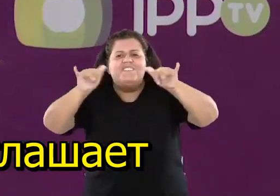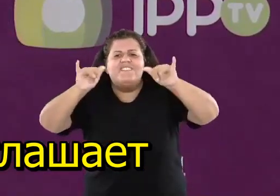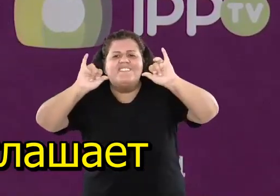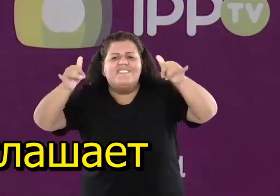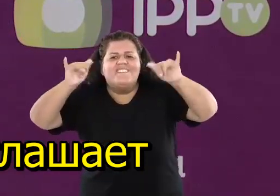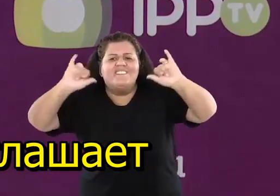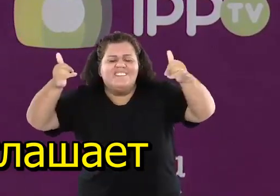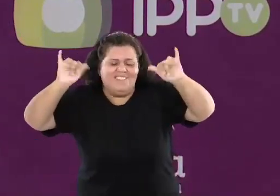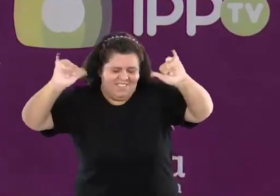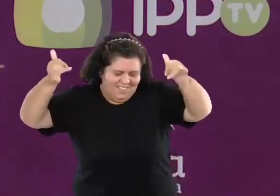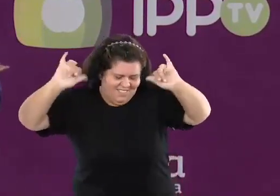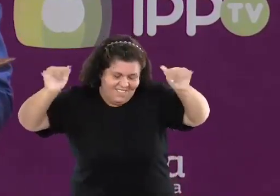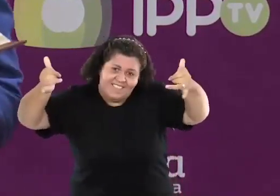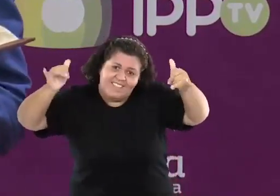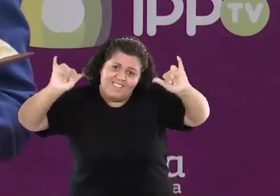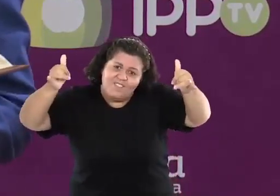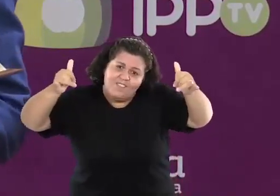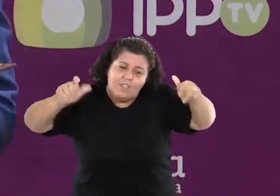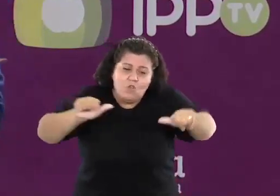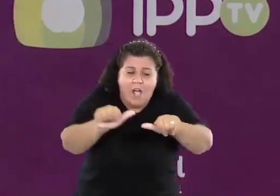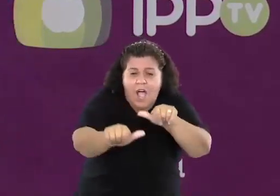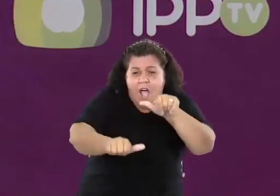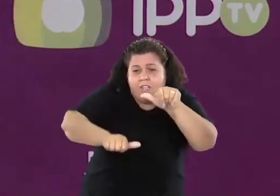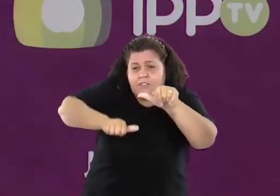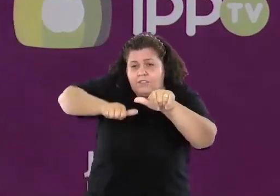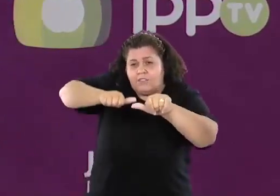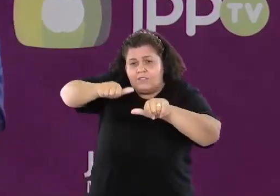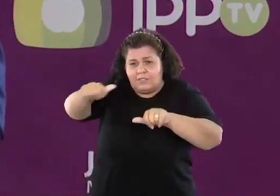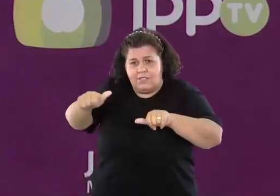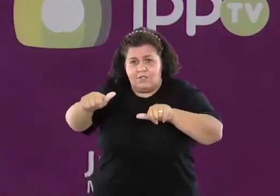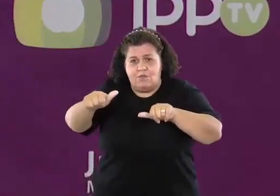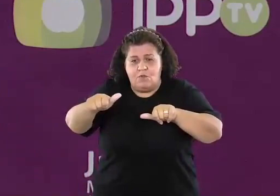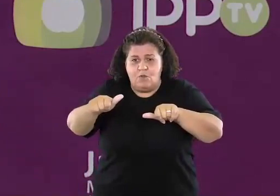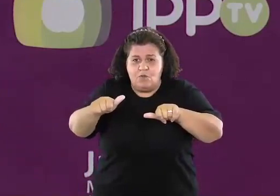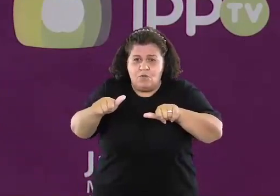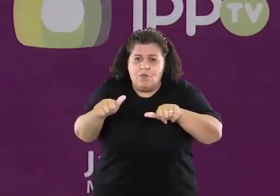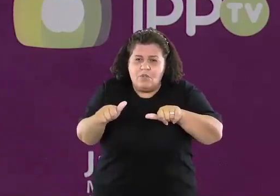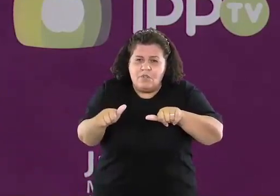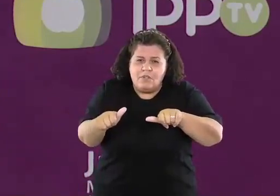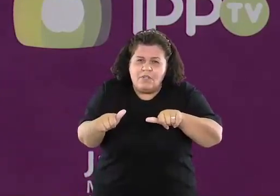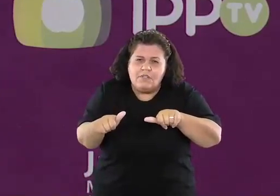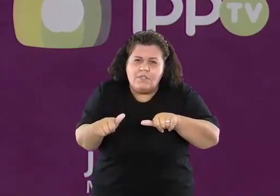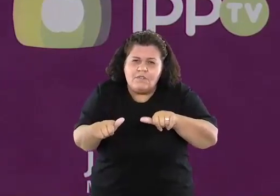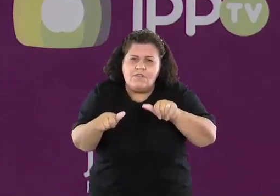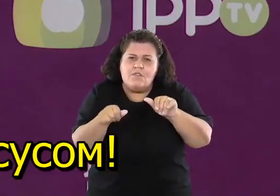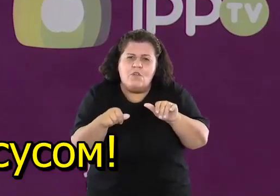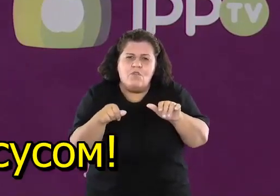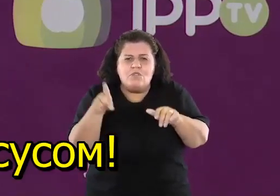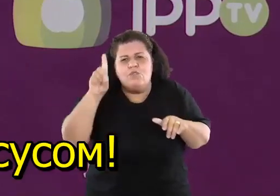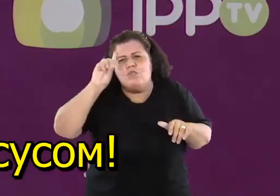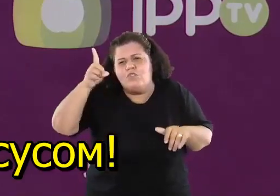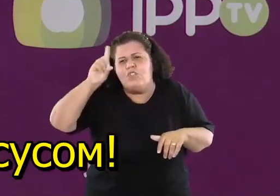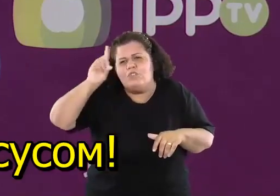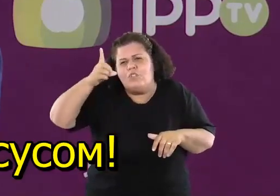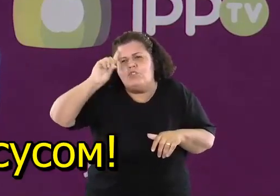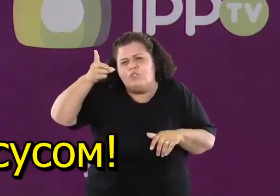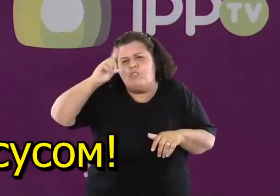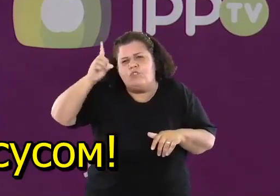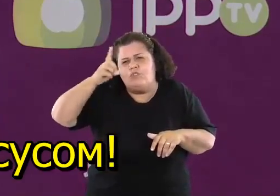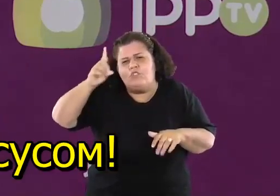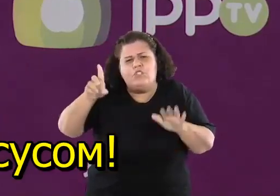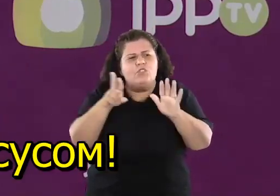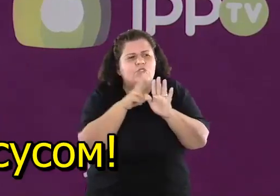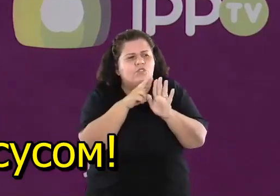ressurreição proclama a transformação da rotina numa celebração